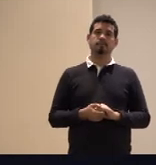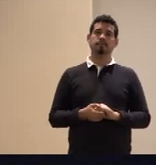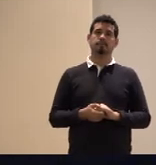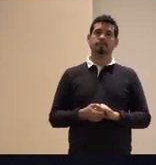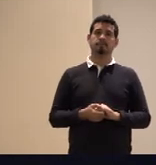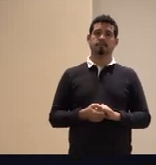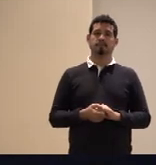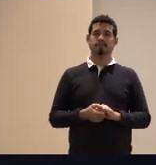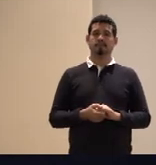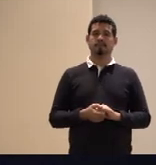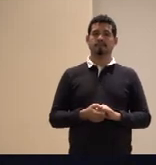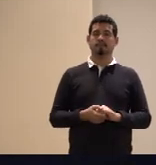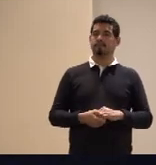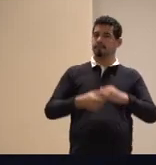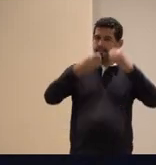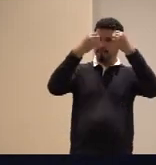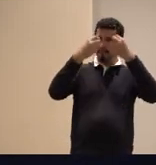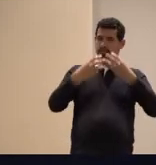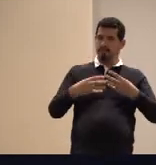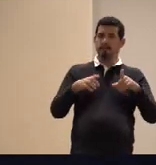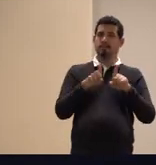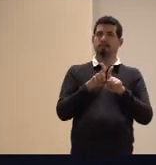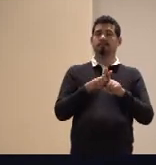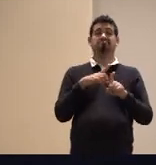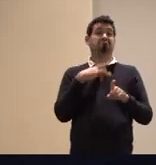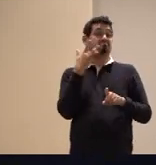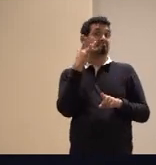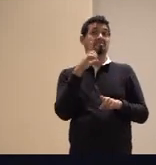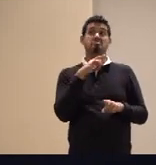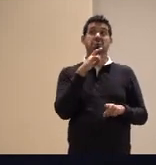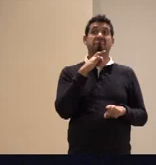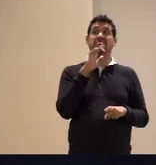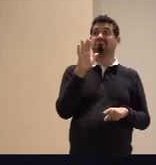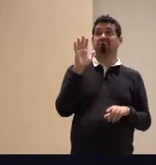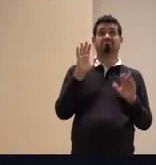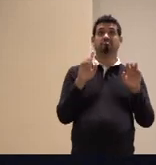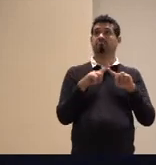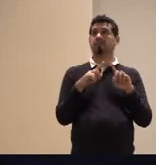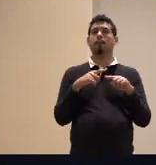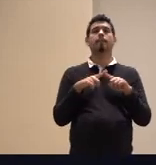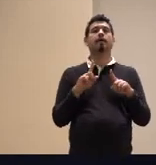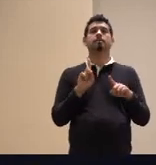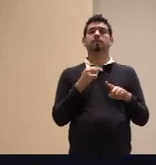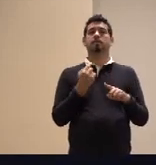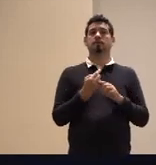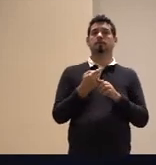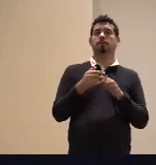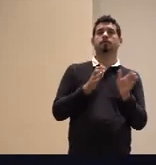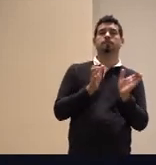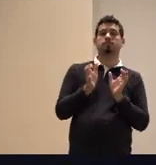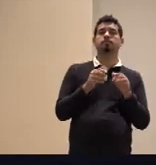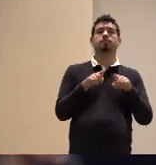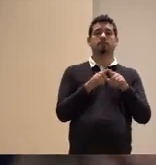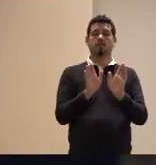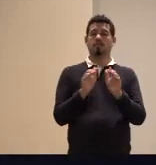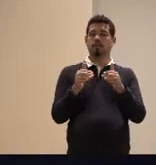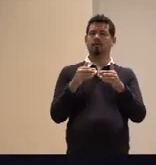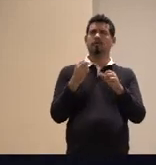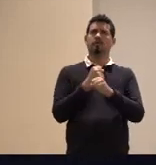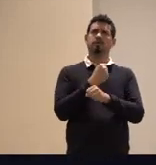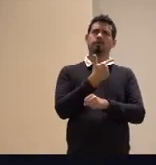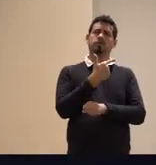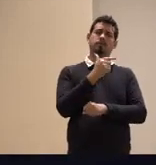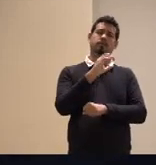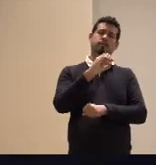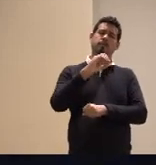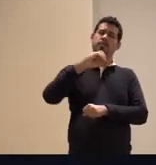Falar um pouquinho do nosso, eu não sei se alguém tem alguma dúvida, né? Mas o nosso consórcio deu muito certo desde